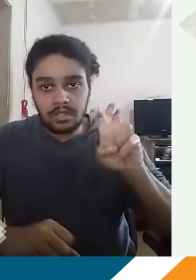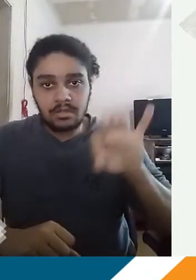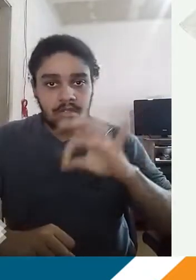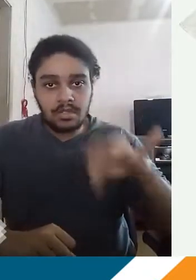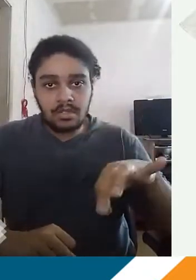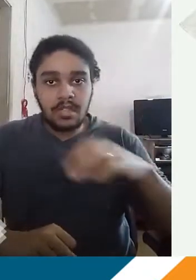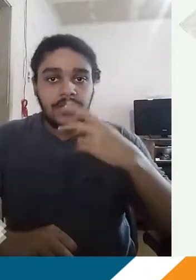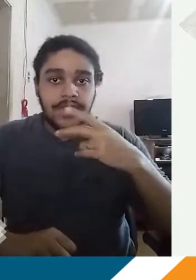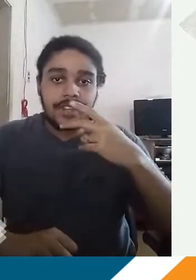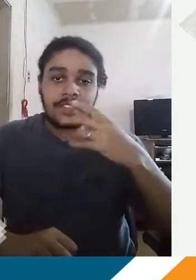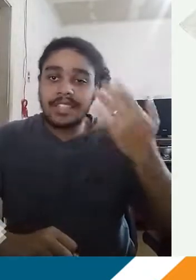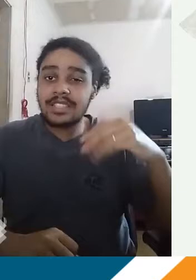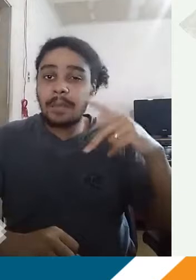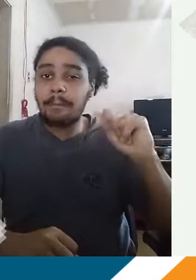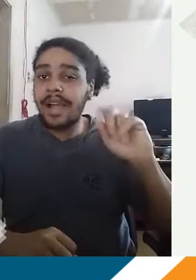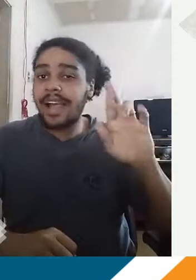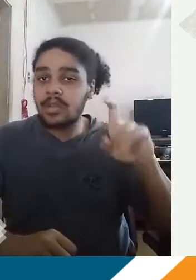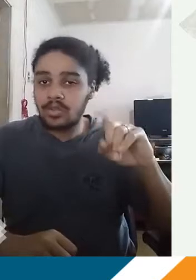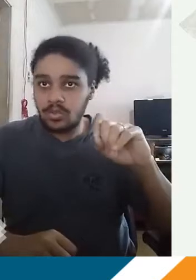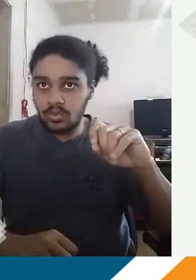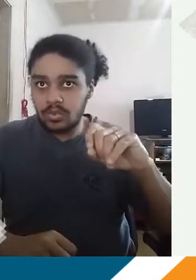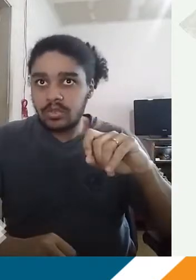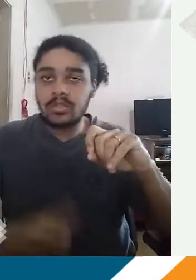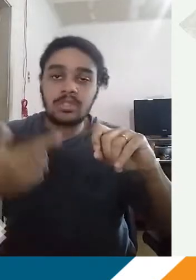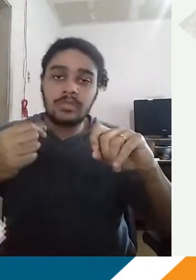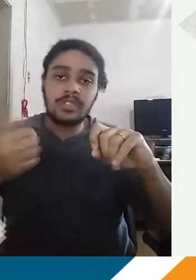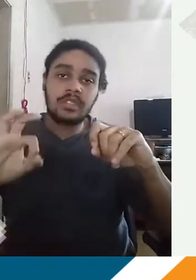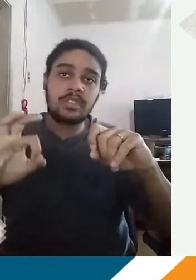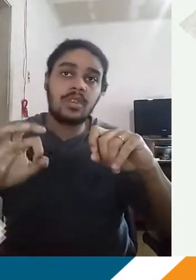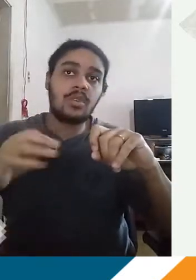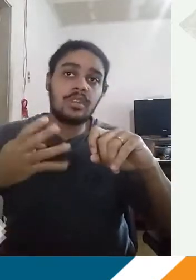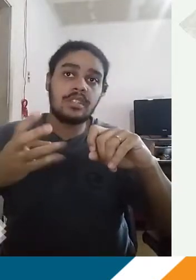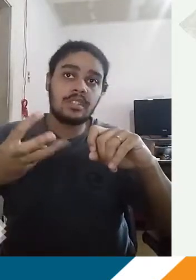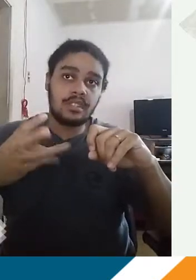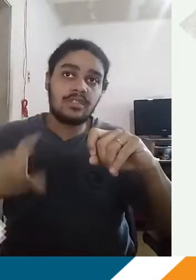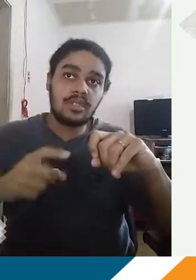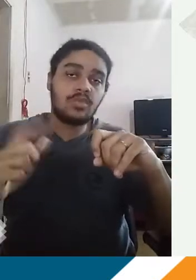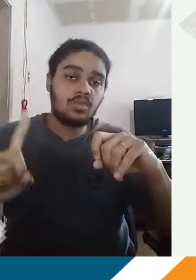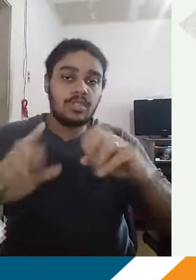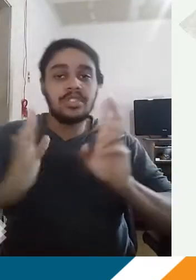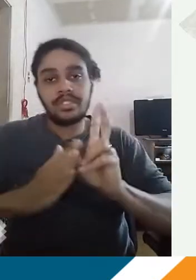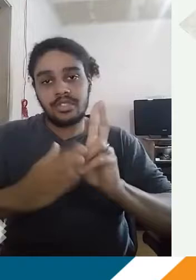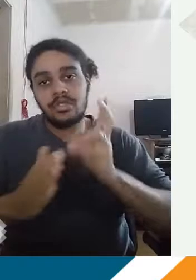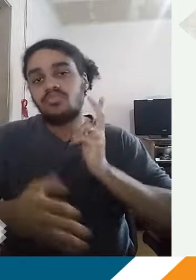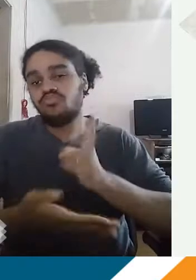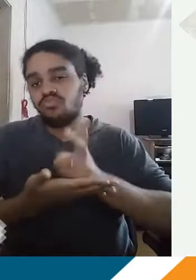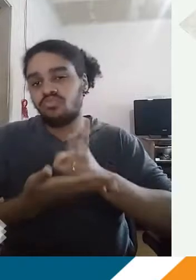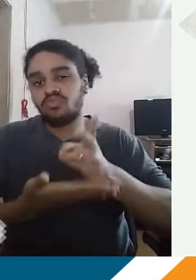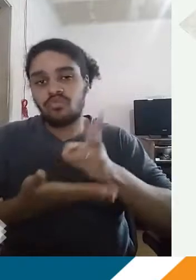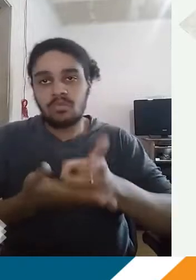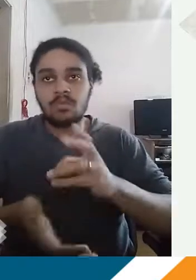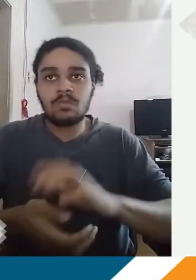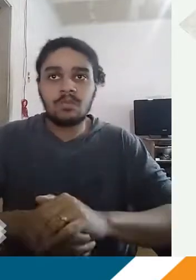38,5% da população se autodeclarava parda, e em 2010, 43,1%. Indígena se manteve constante e sem declaração